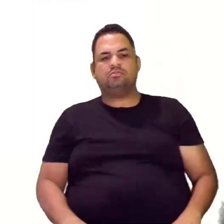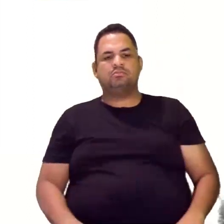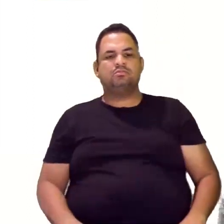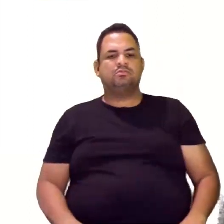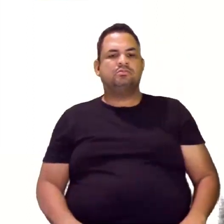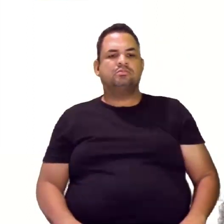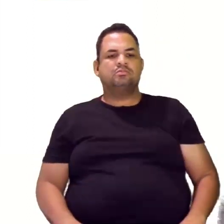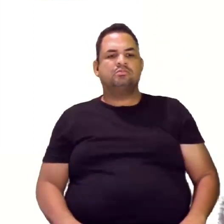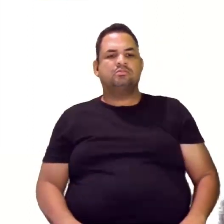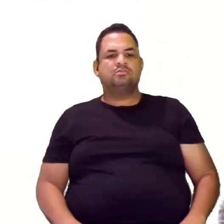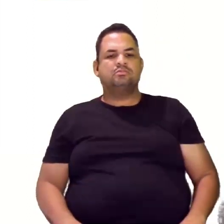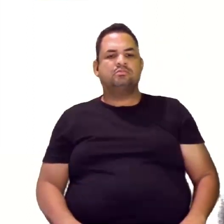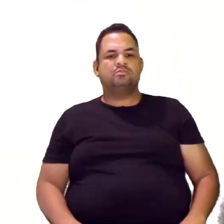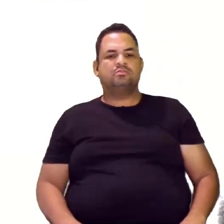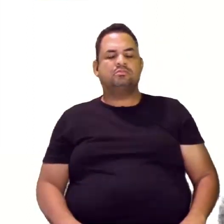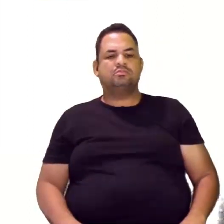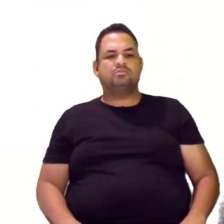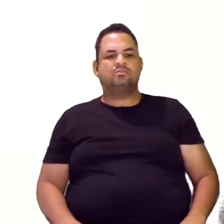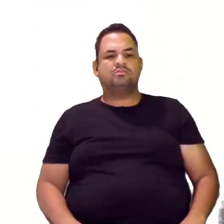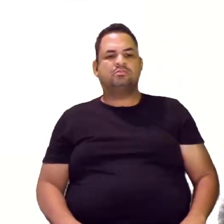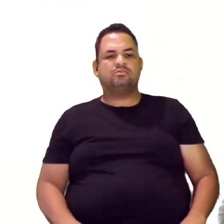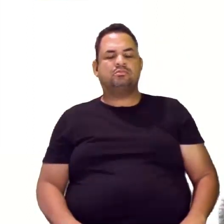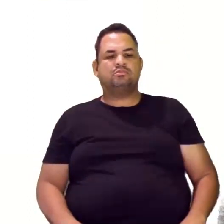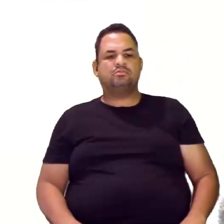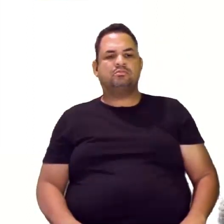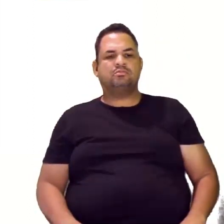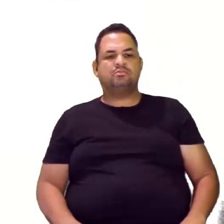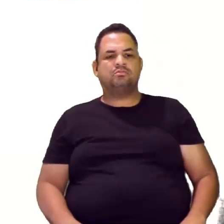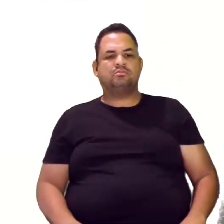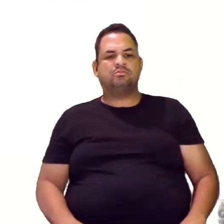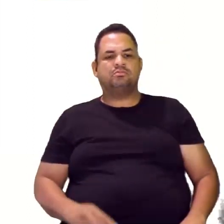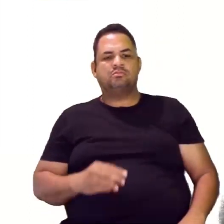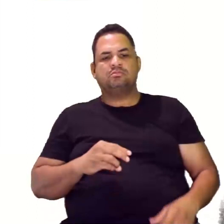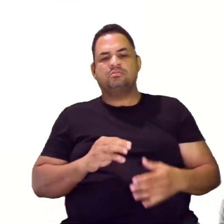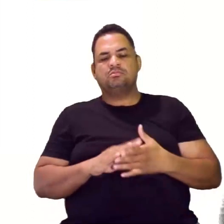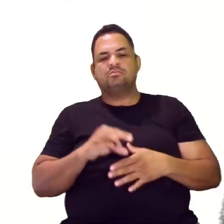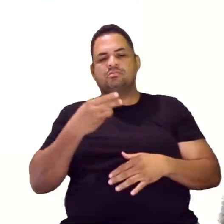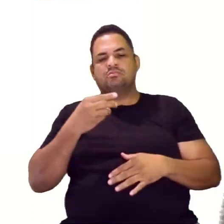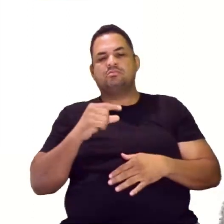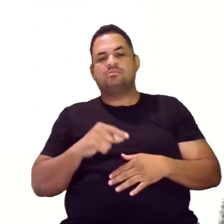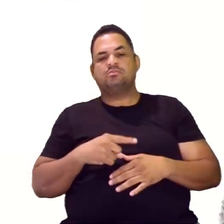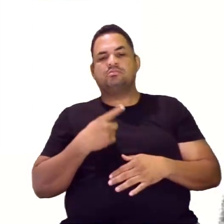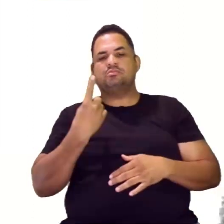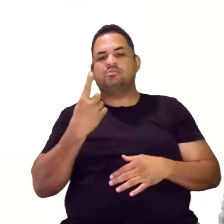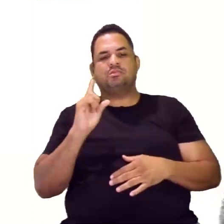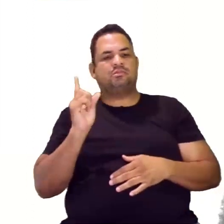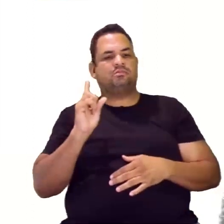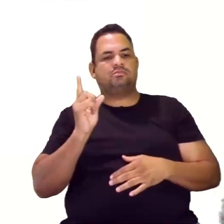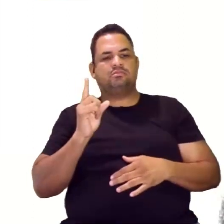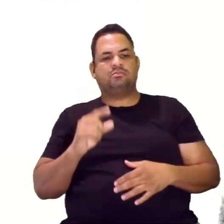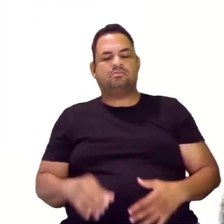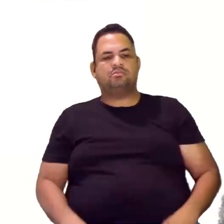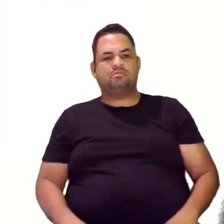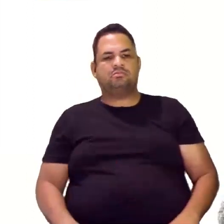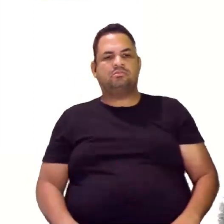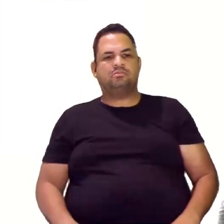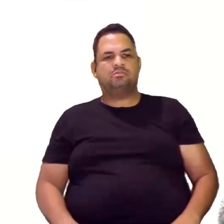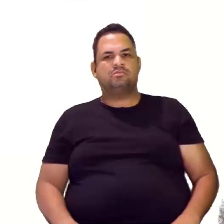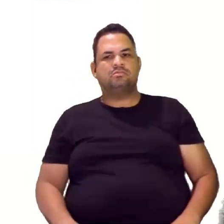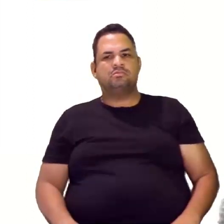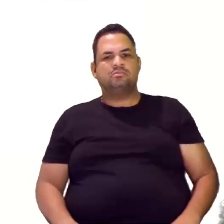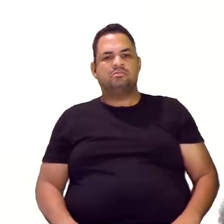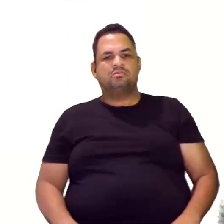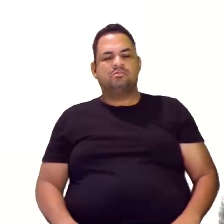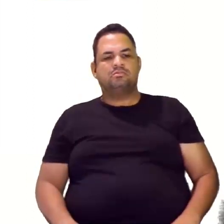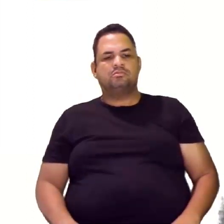abscissa de B, a ordenada deu Y, deu 1. Então, ficaria 3 elevado a 1? Não. Não, isso mesmo. 3